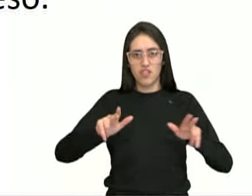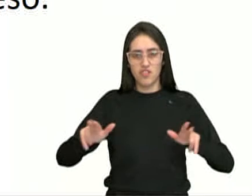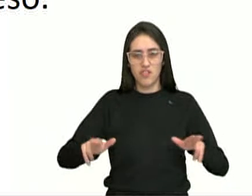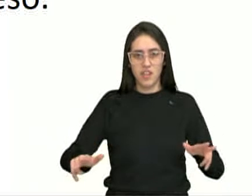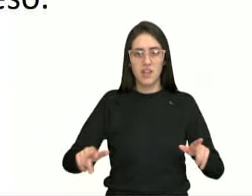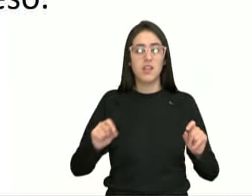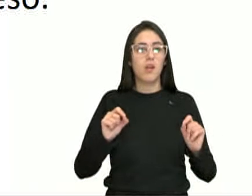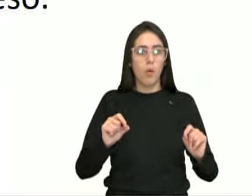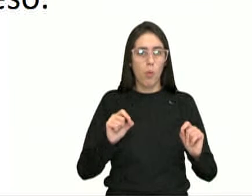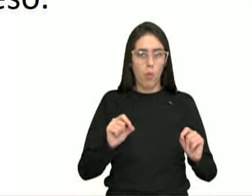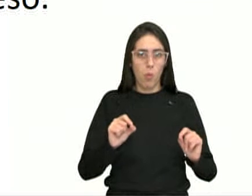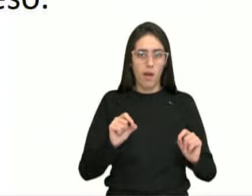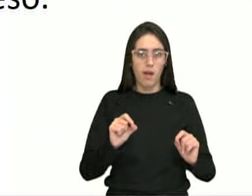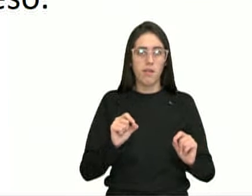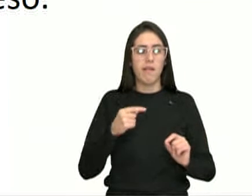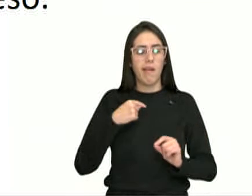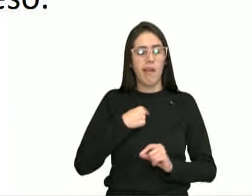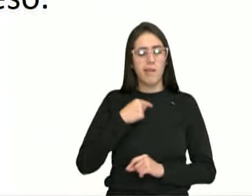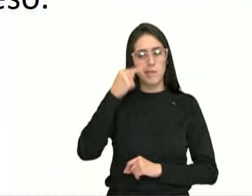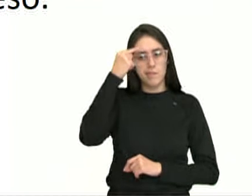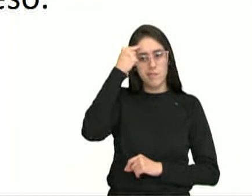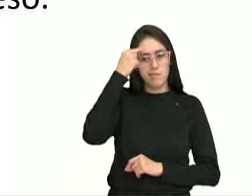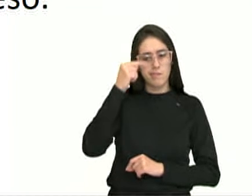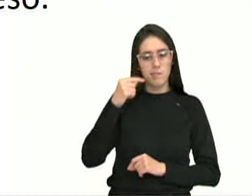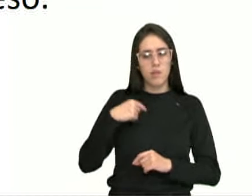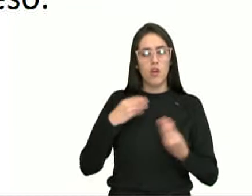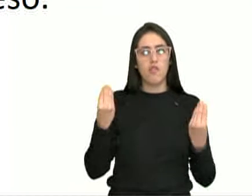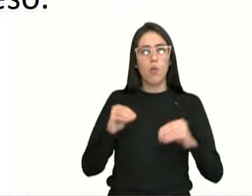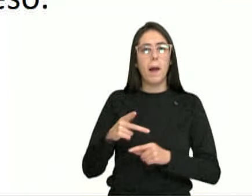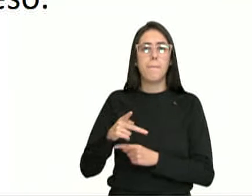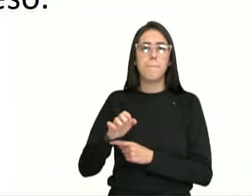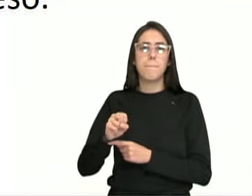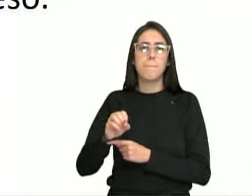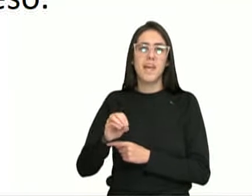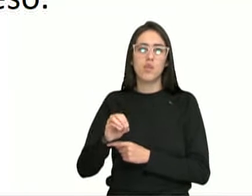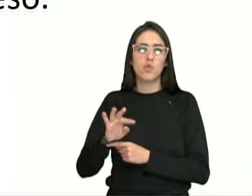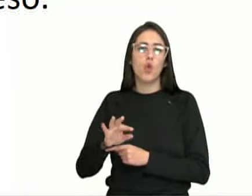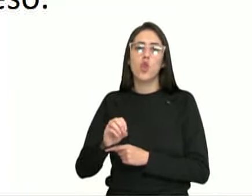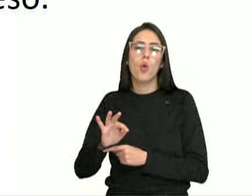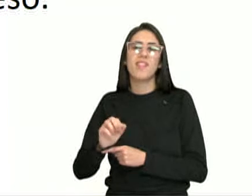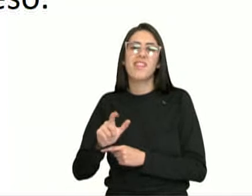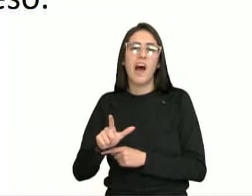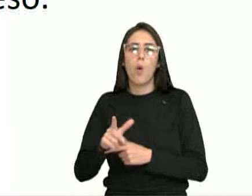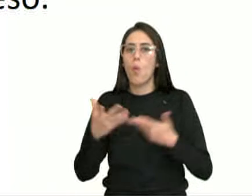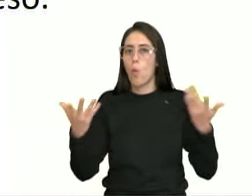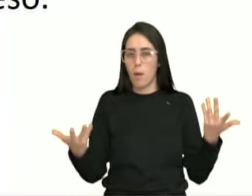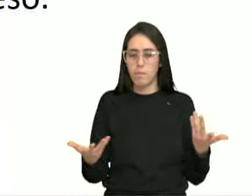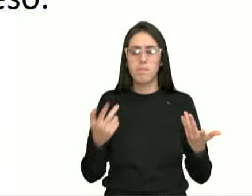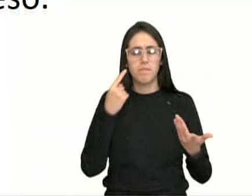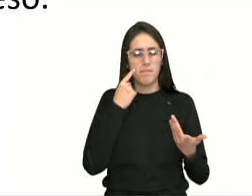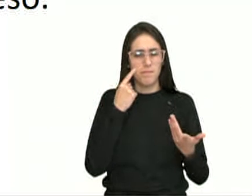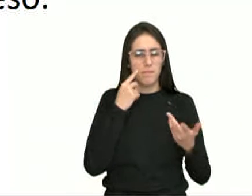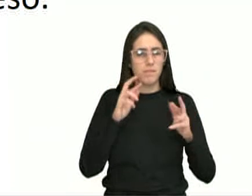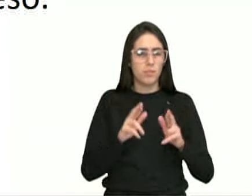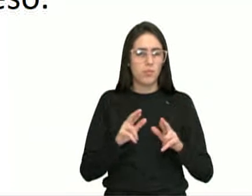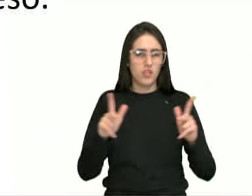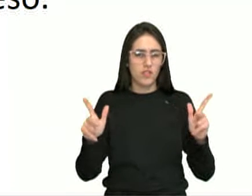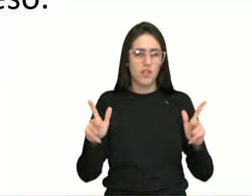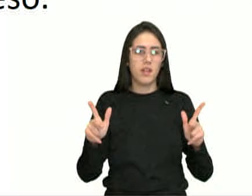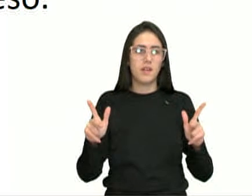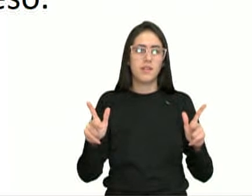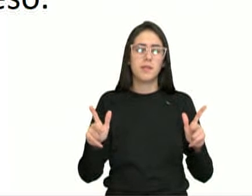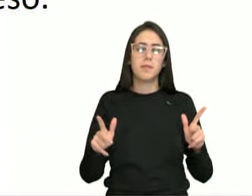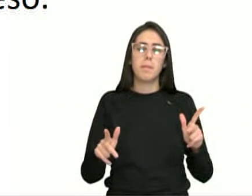analisando, eu vou associar um peso. Então, vamos recordar a diferença entre a